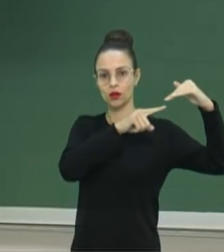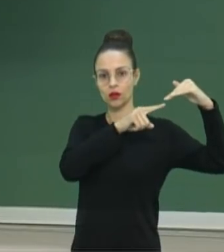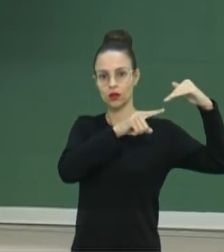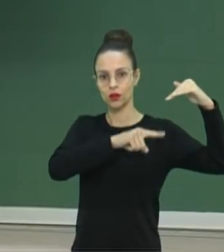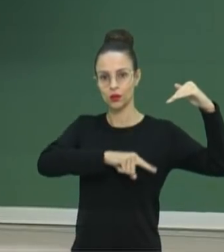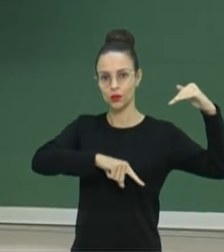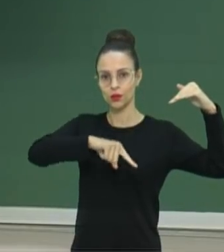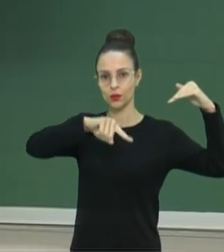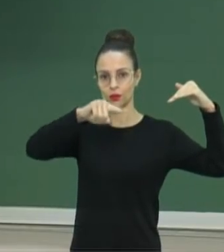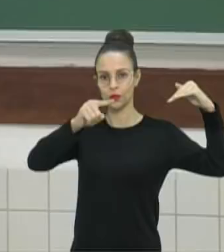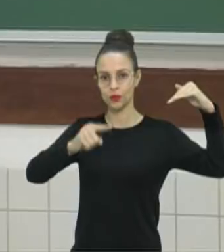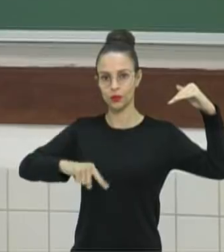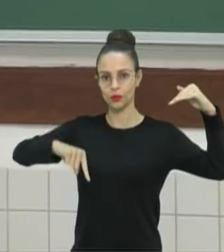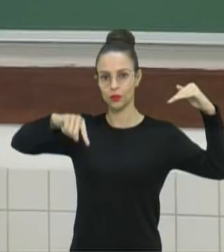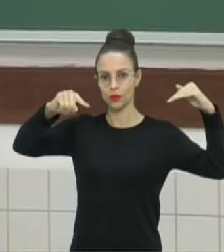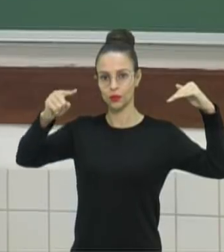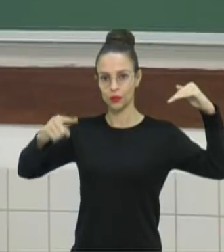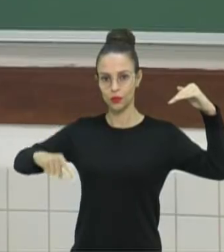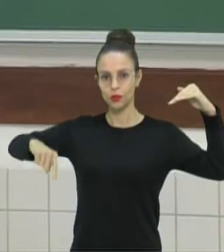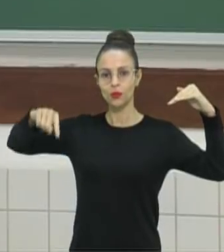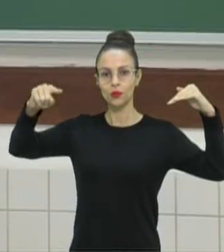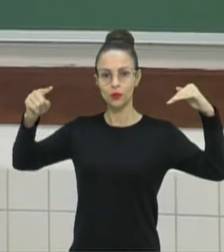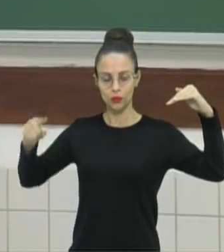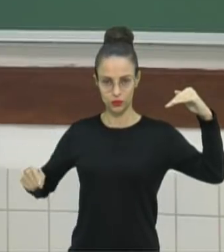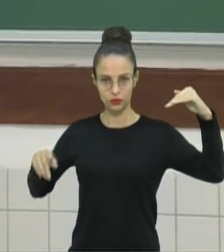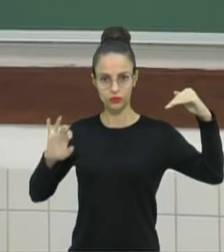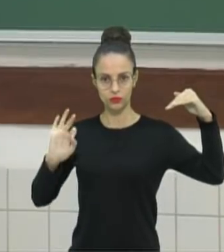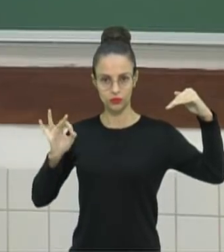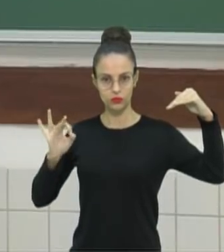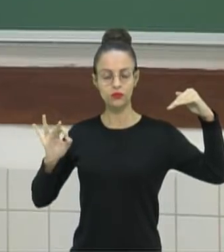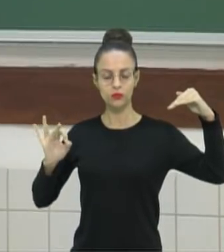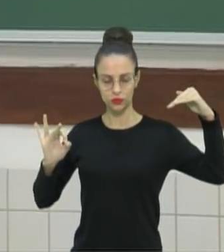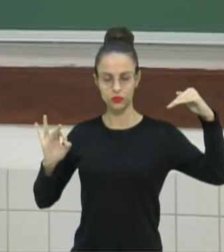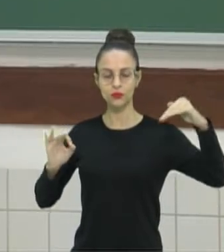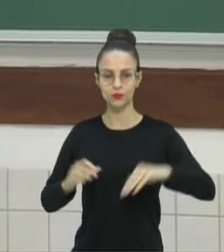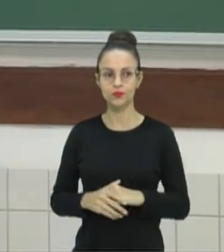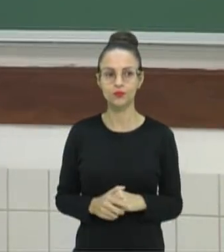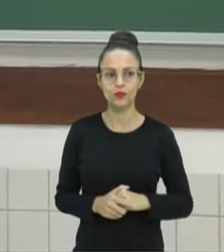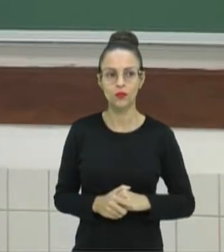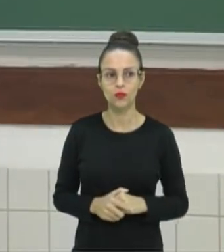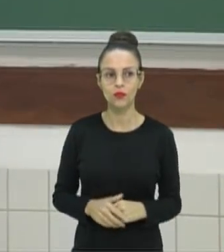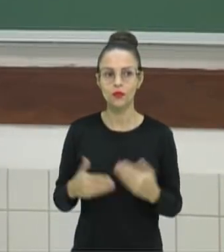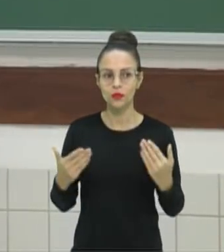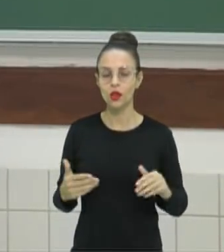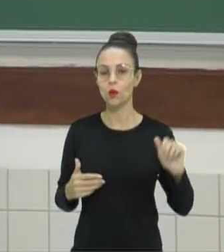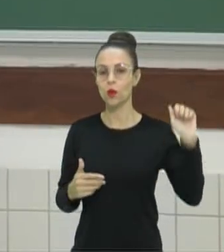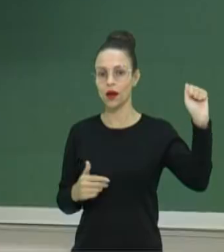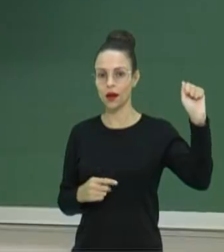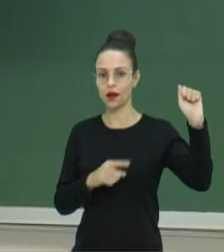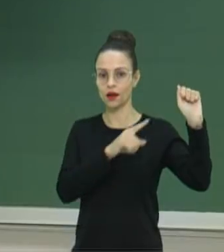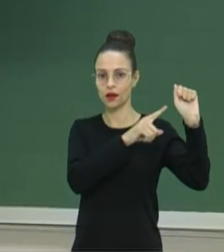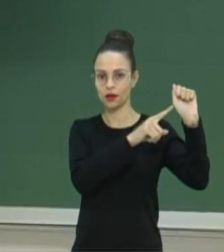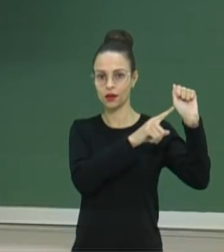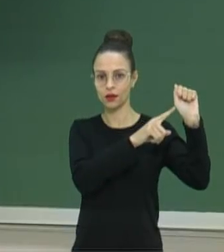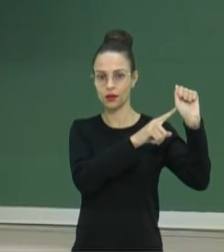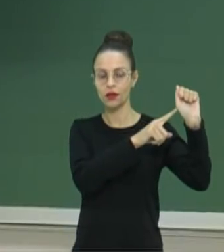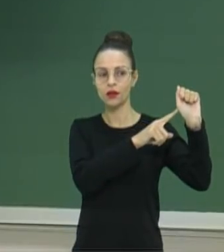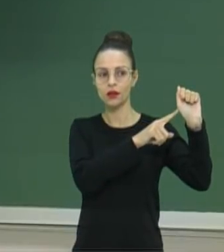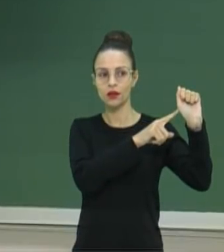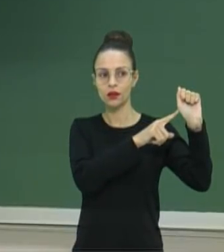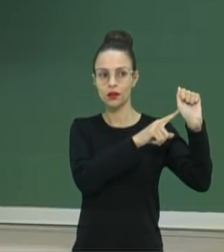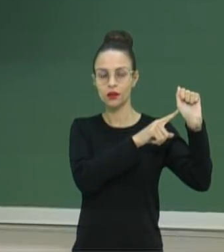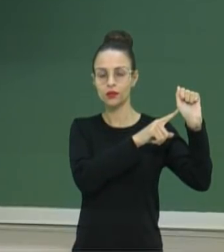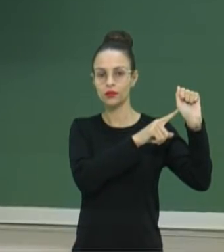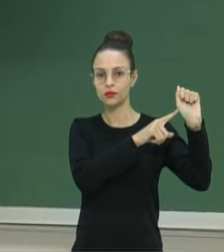montanha-russa, certo? Então ele está fazendo uma trajetória de subida e descidas. Então no ponto A, aparentemente ele está